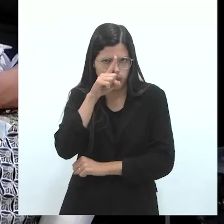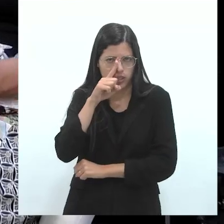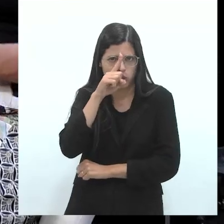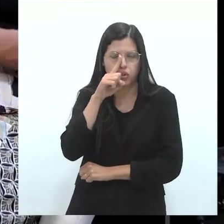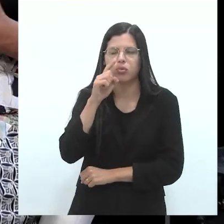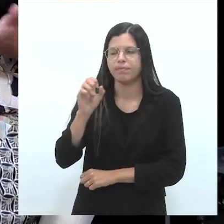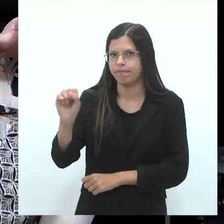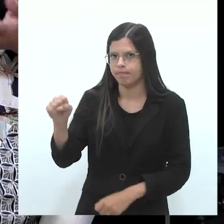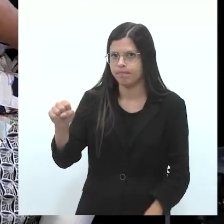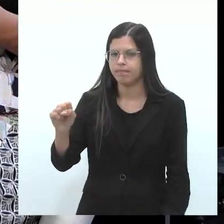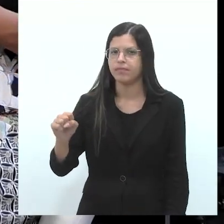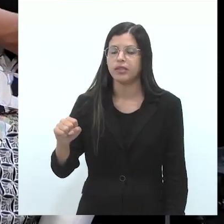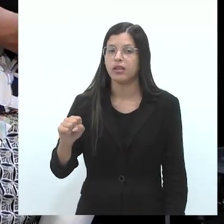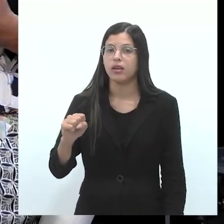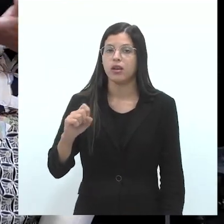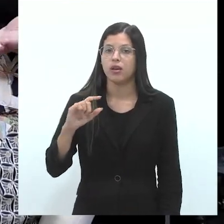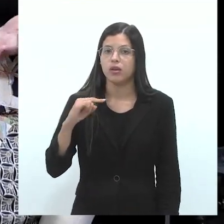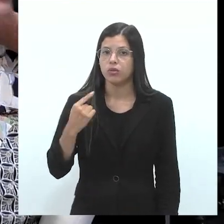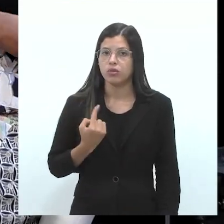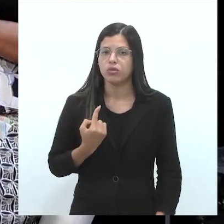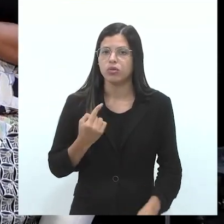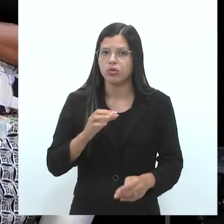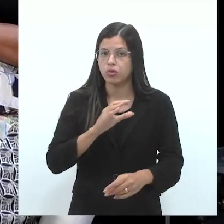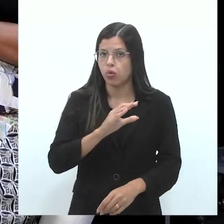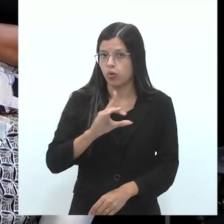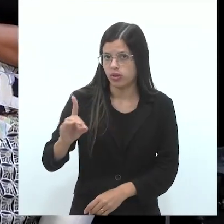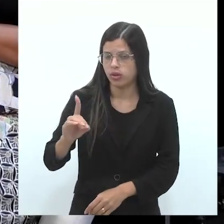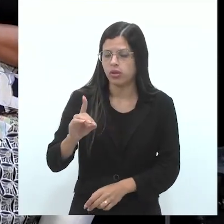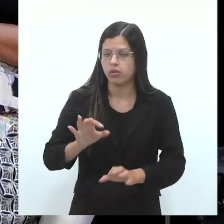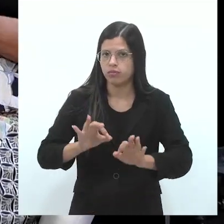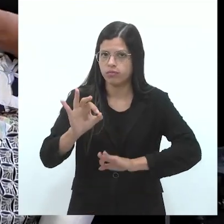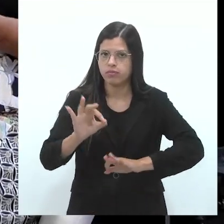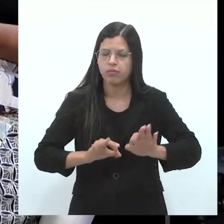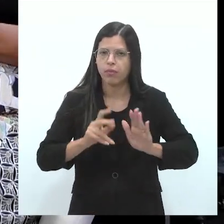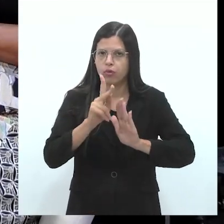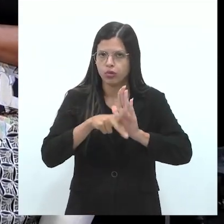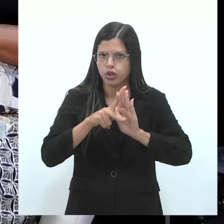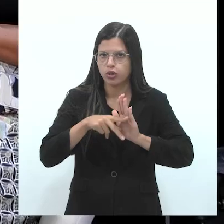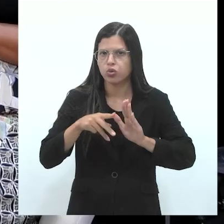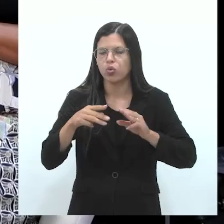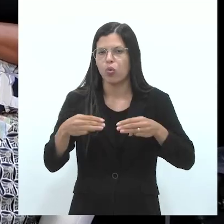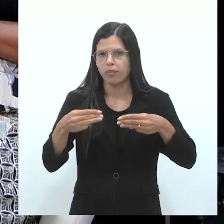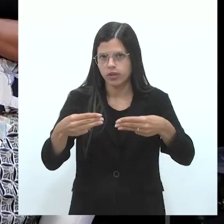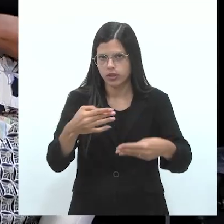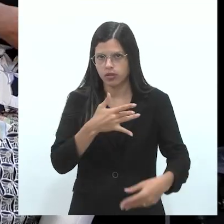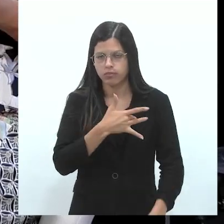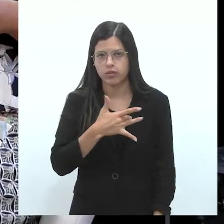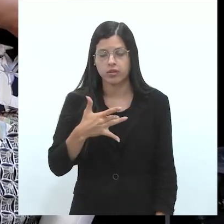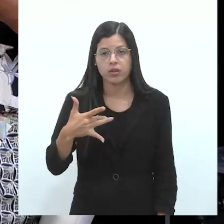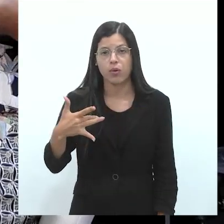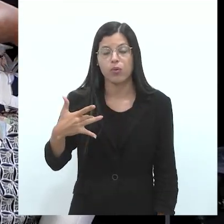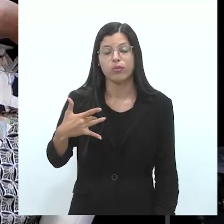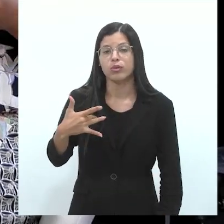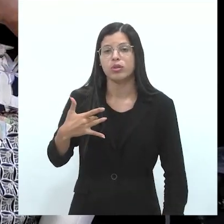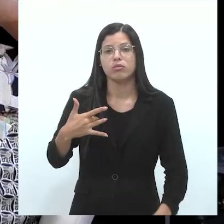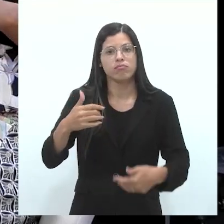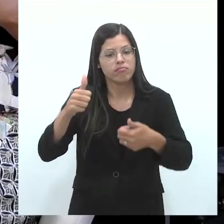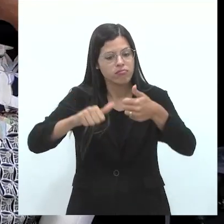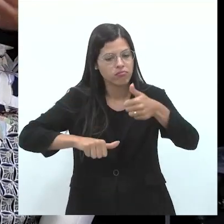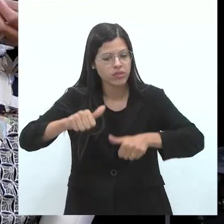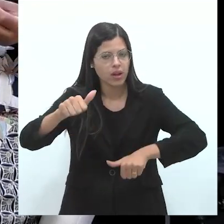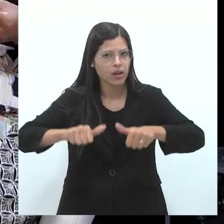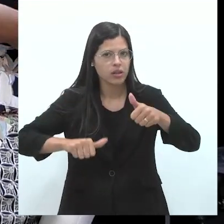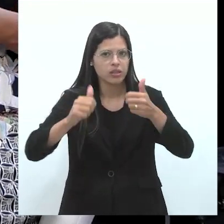dúvida. Inclusive, atualmente, nós estamos conduzindo um projeto em conjunto com o Ministério da Saúde para averiguar qual